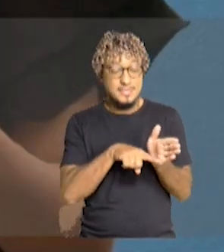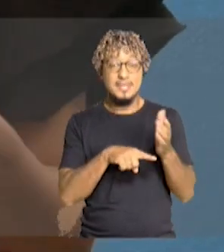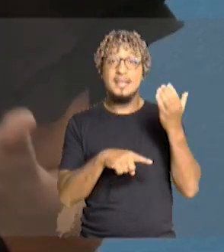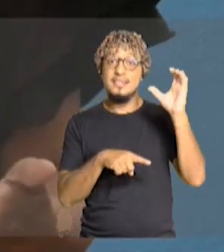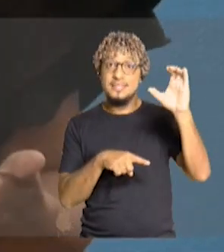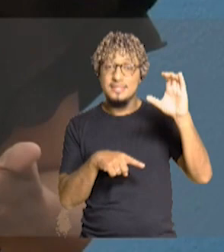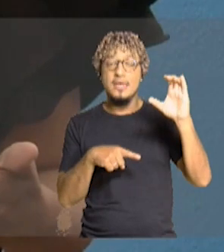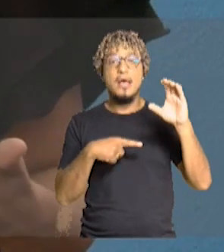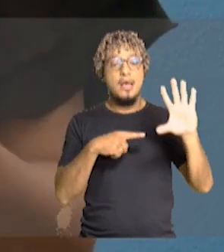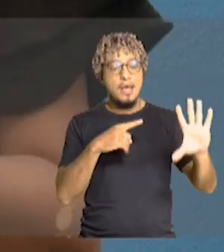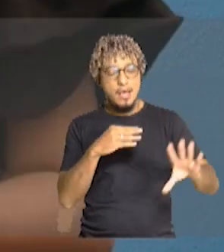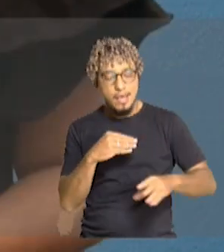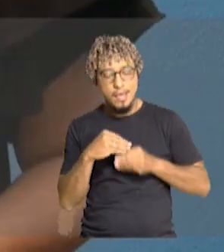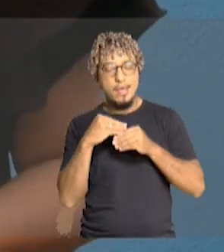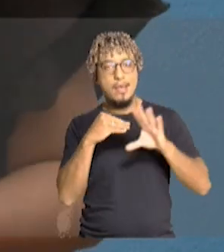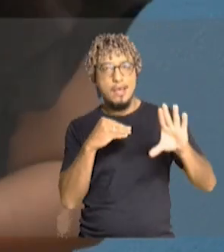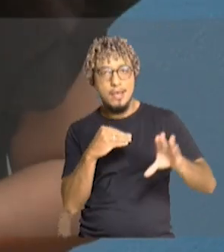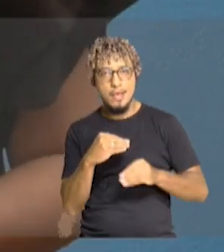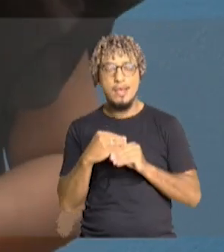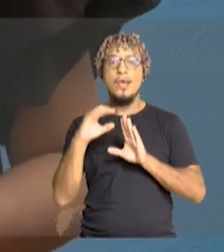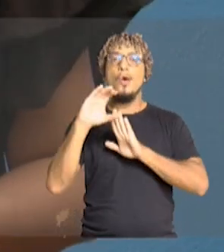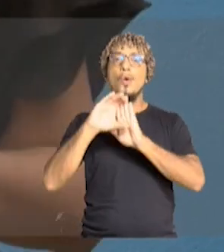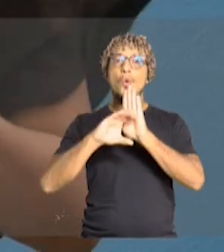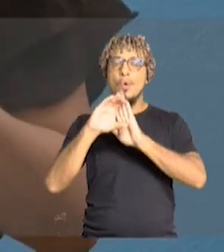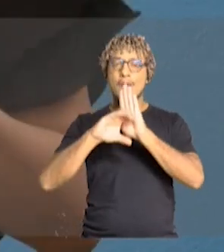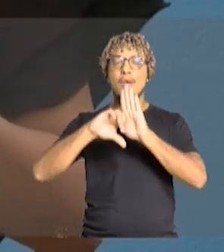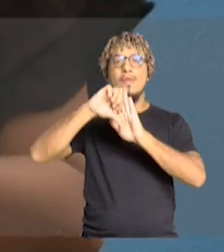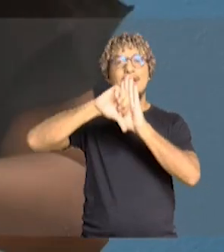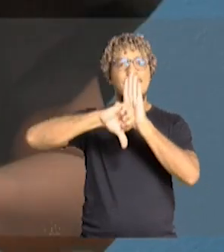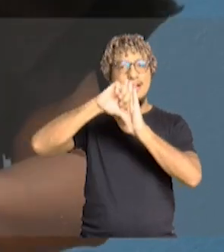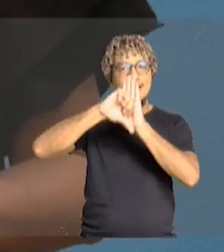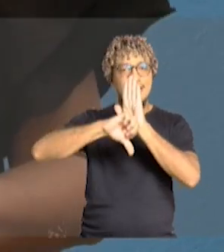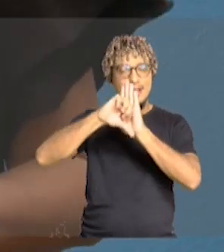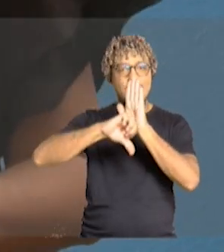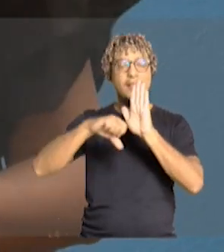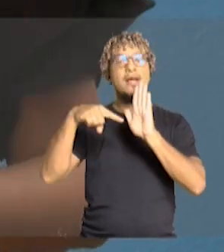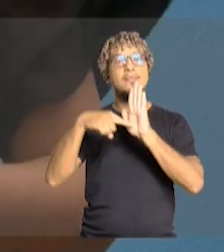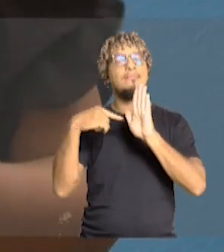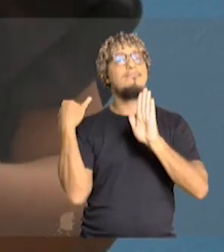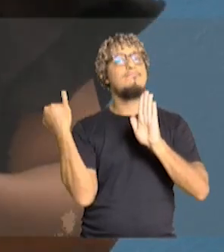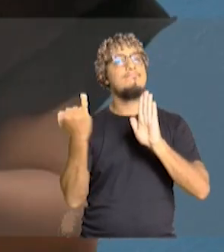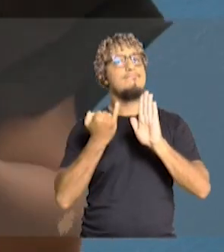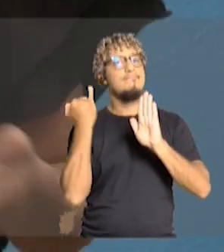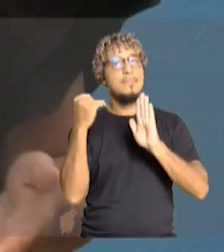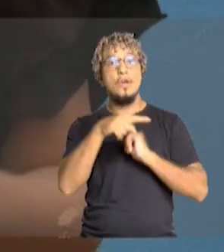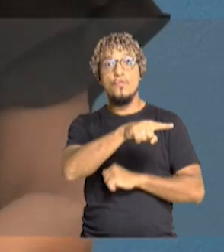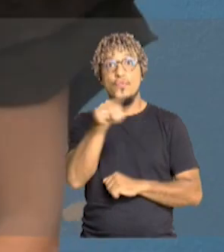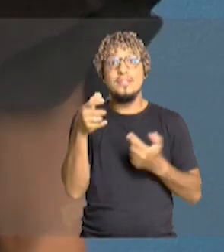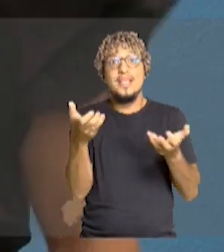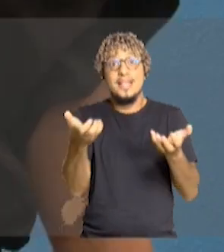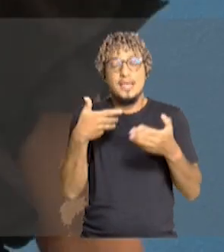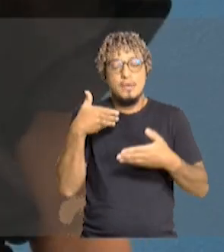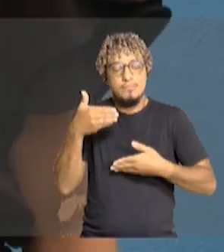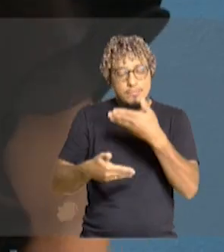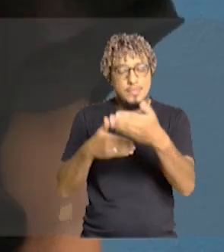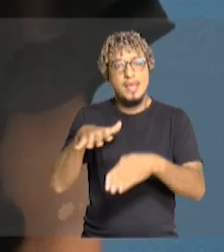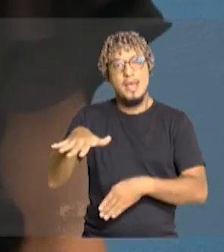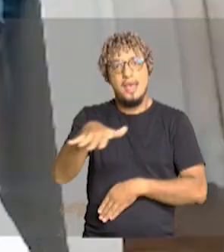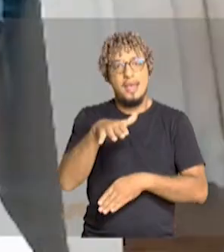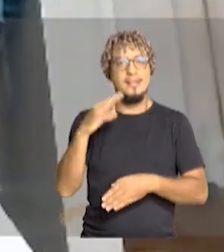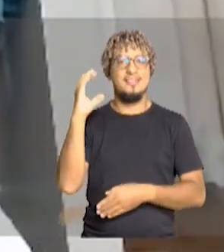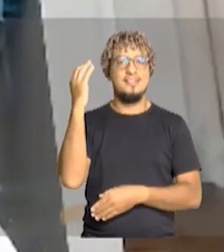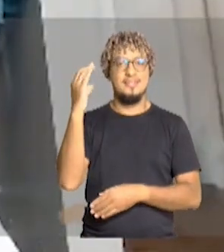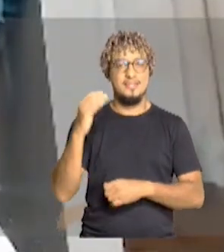que ele incrementa o seu currículo Lattes objeto fundamental para quem quer trilhar caminhos